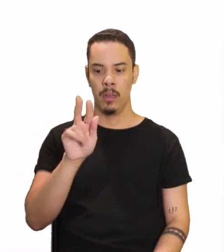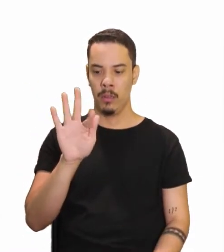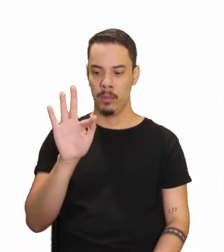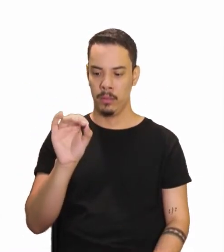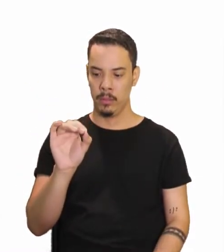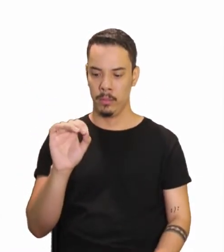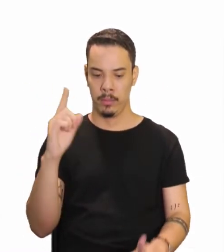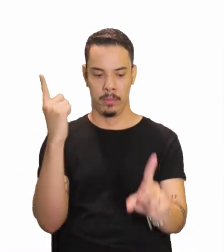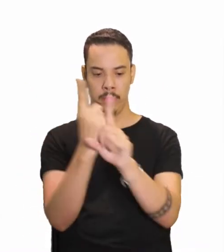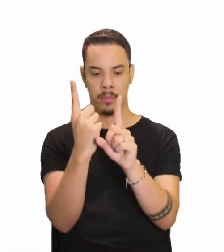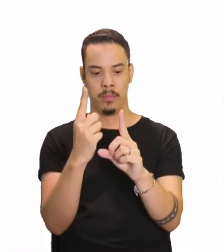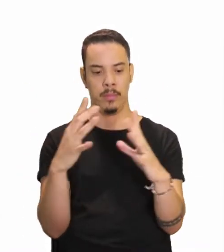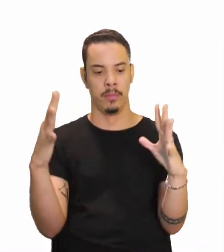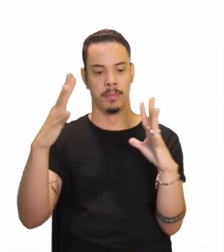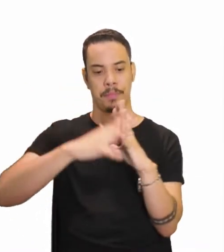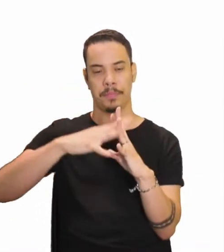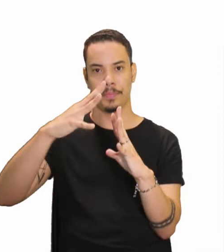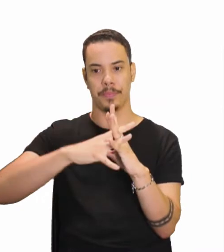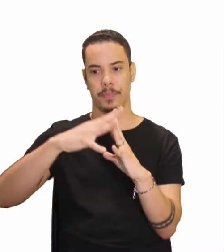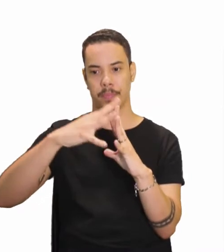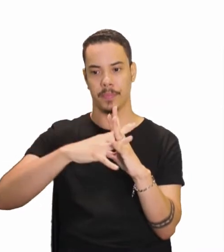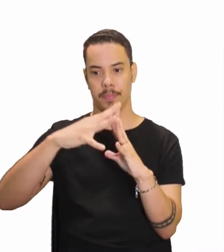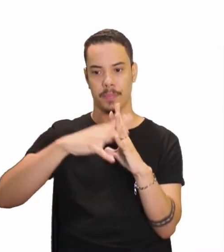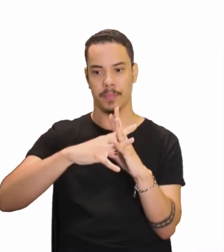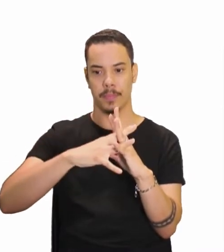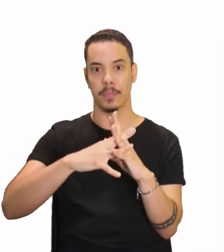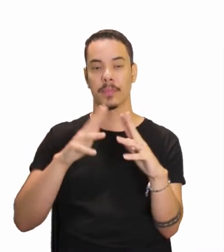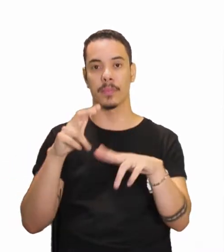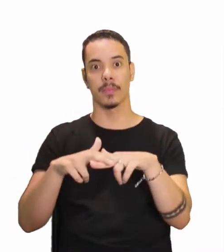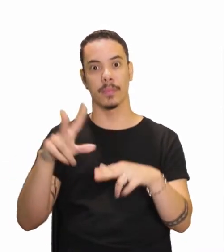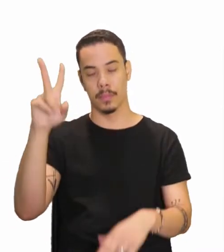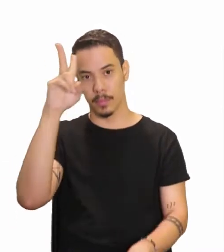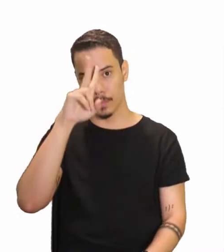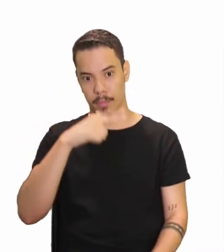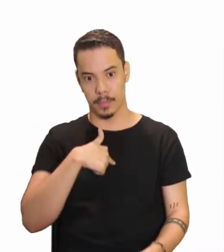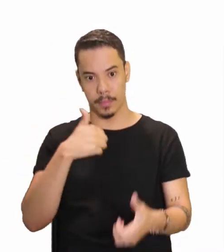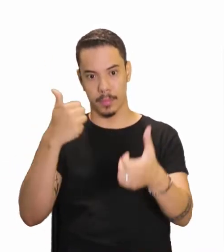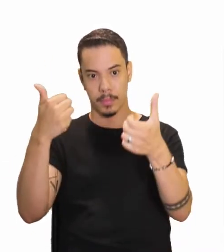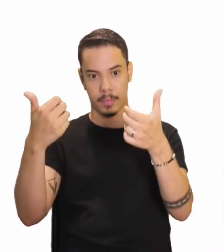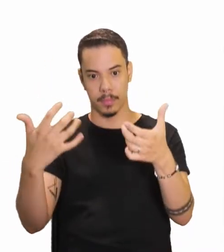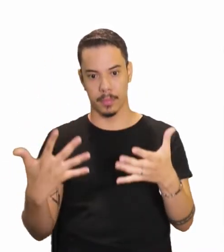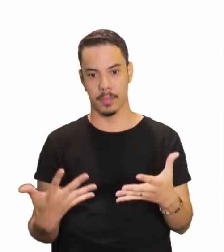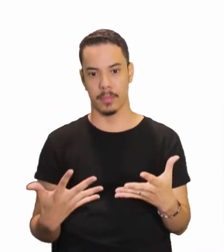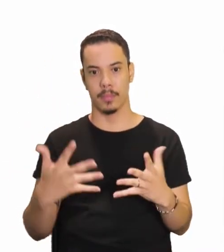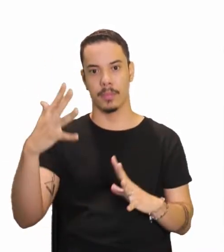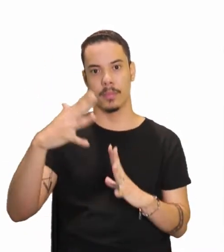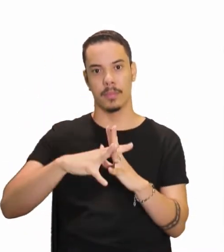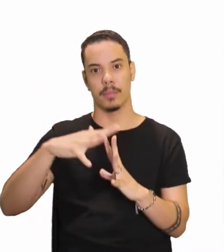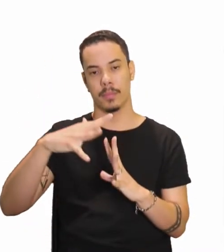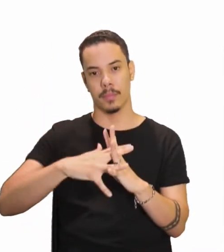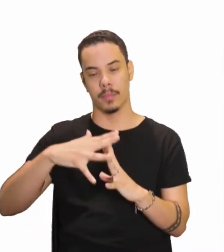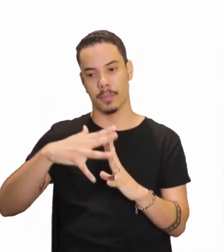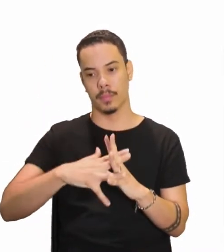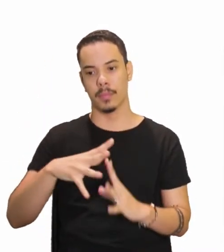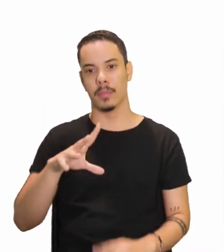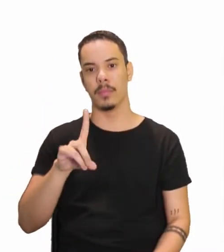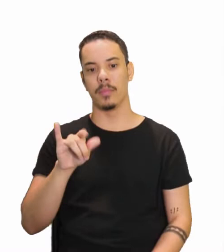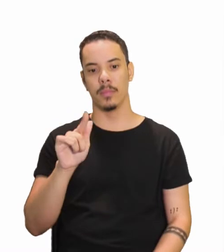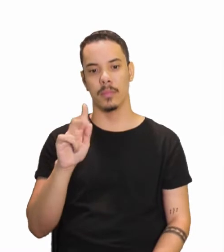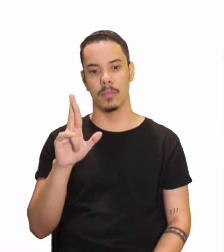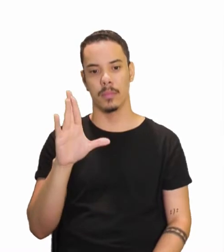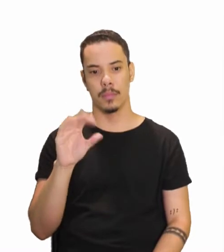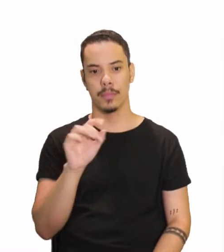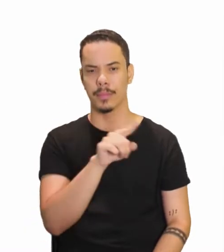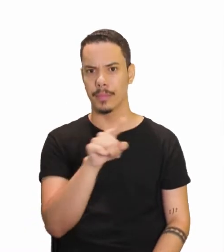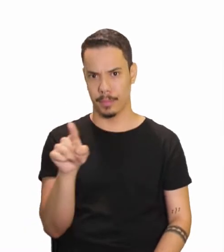De encontro consonantal? Então, vamos lá. Lembrando, lembra quando eu tenho um dígrafo numa palavra e você já percebeu que